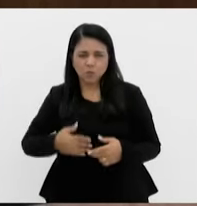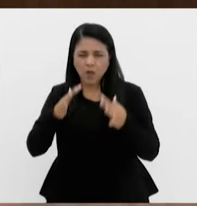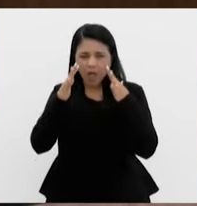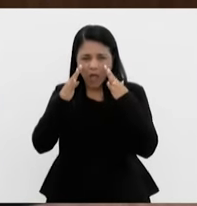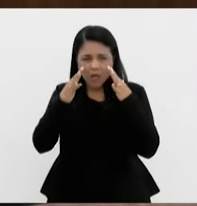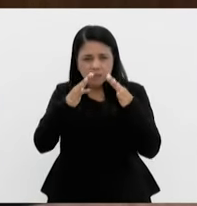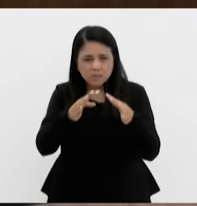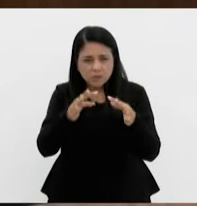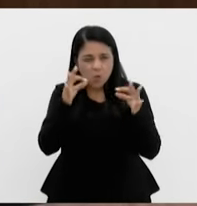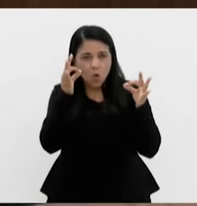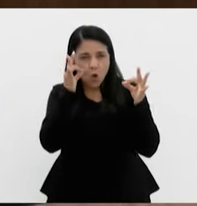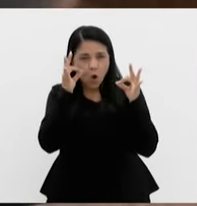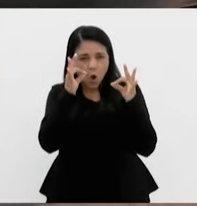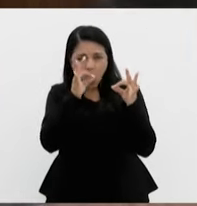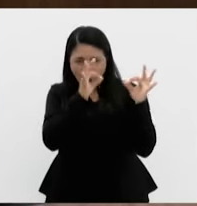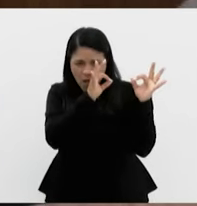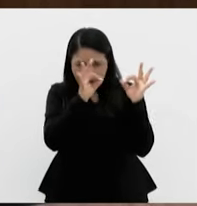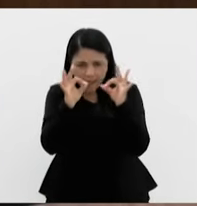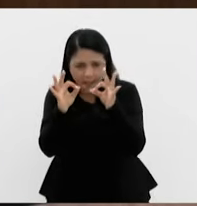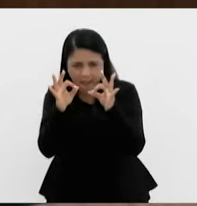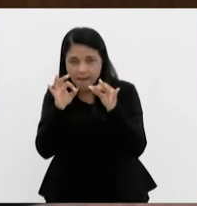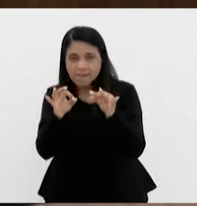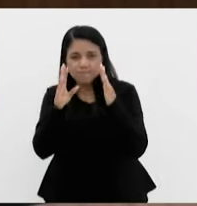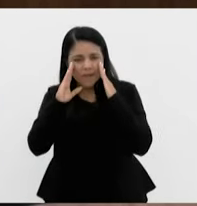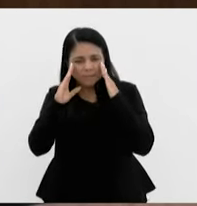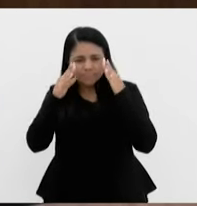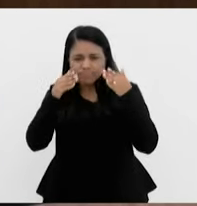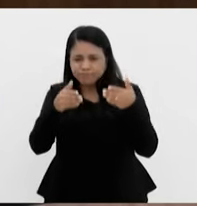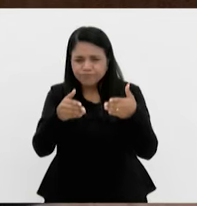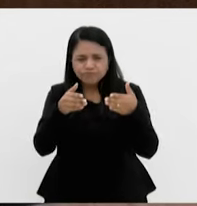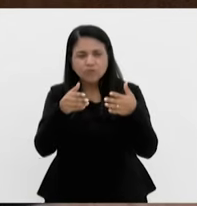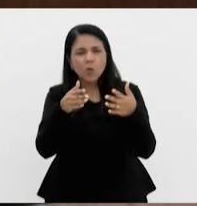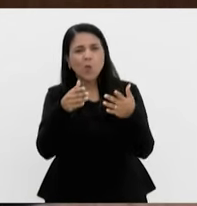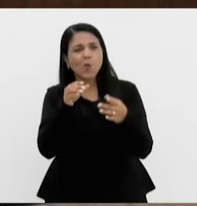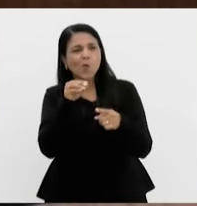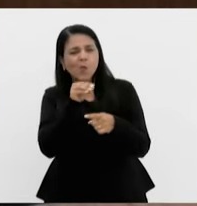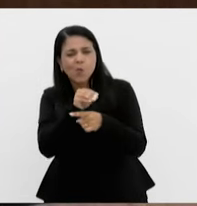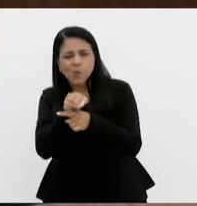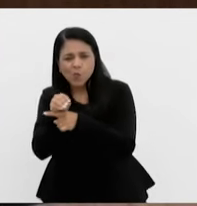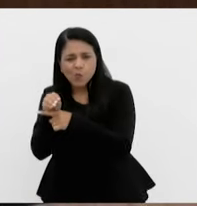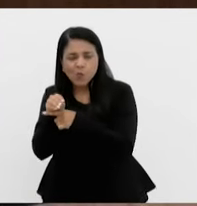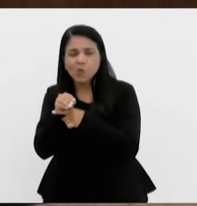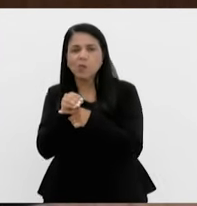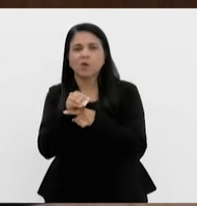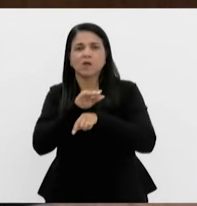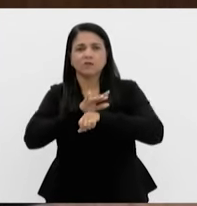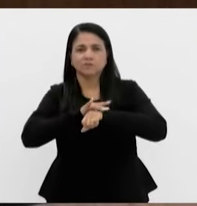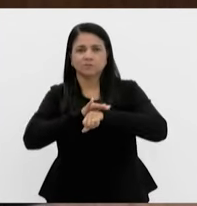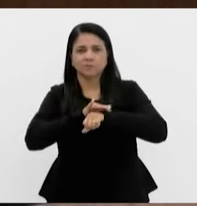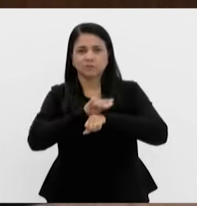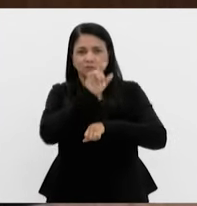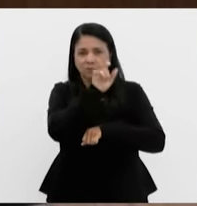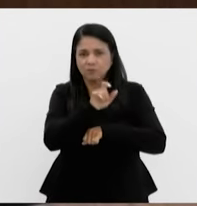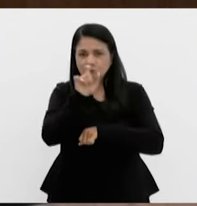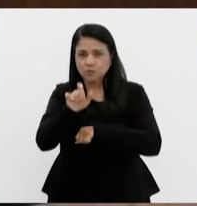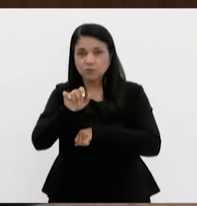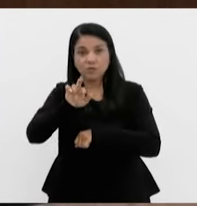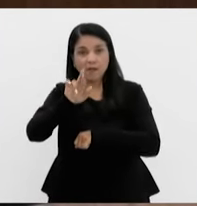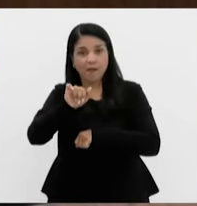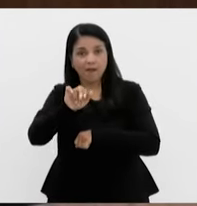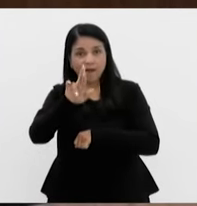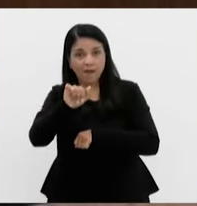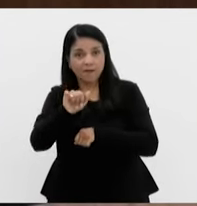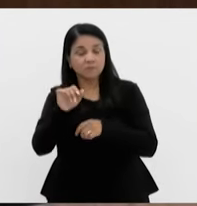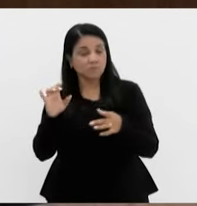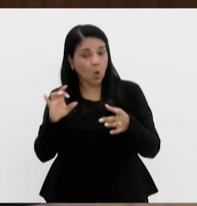um olhar mais acentuado um olhar mais cuidadoso para as doenças raras a partir da União também